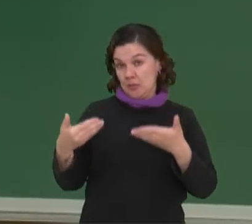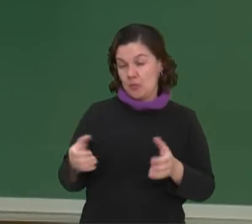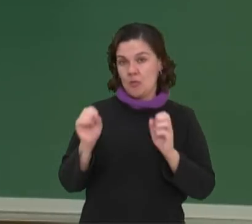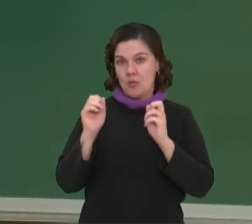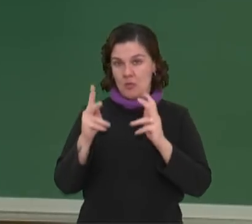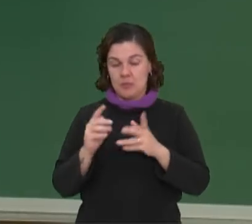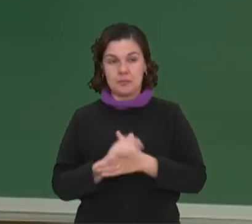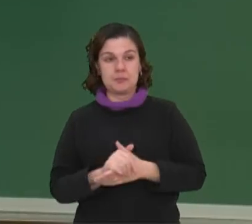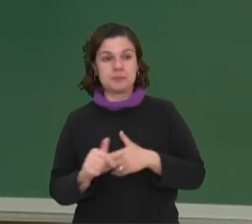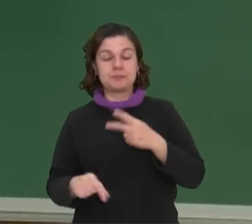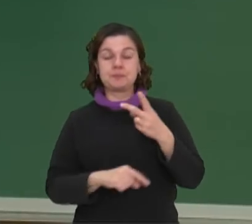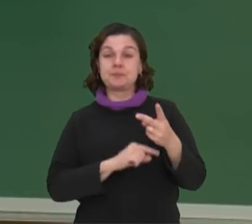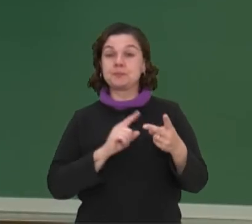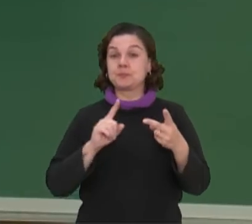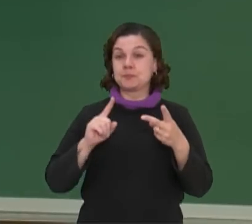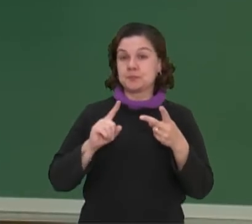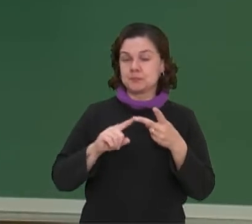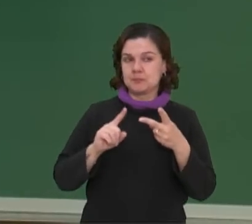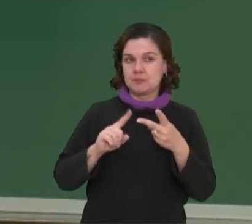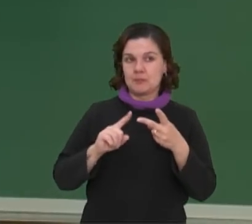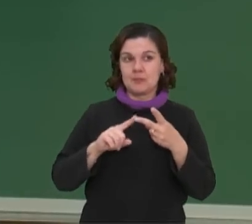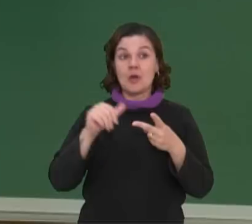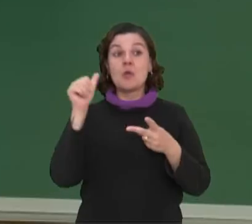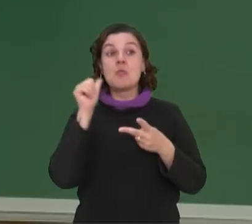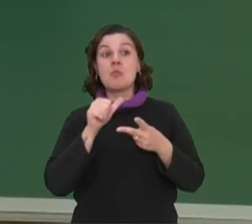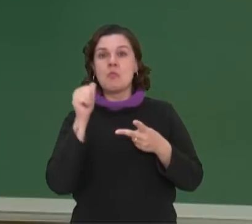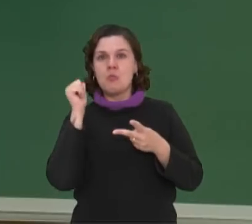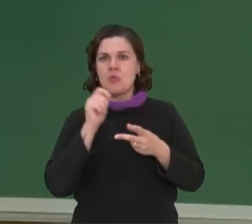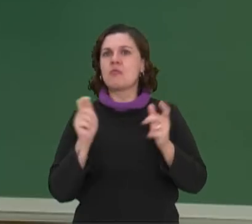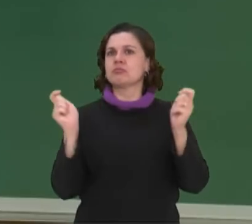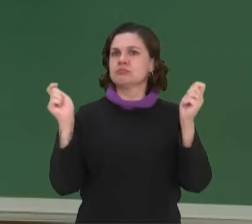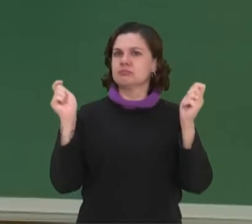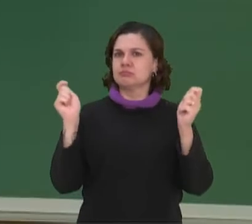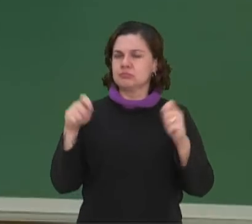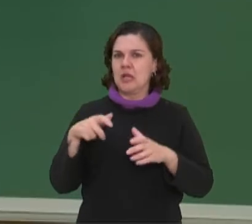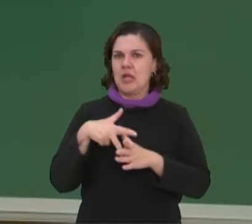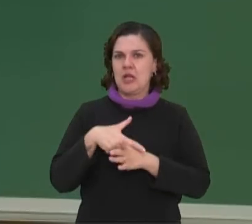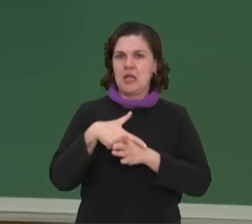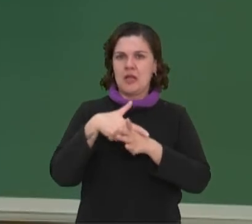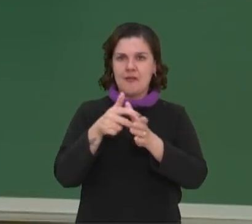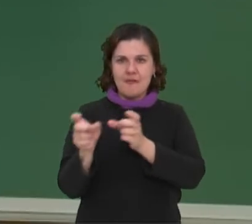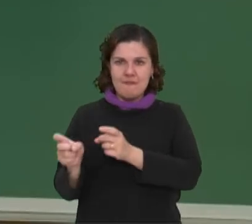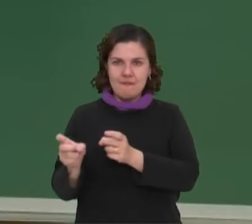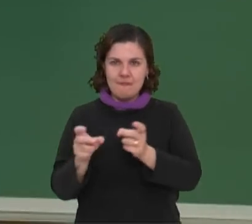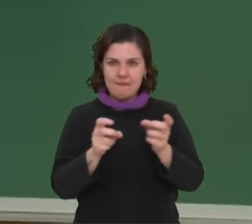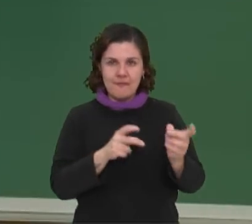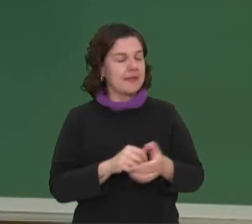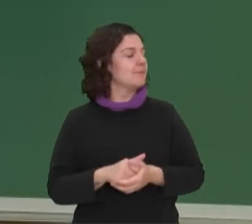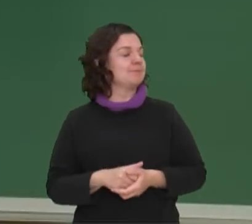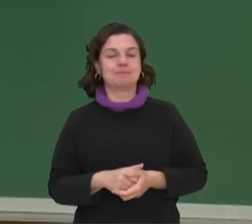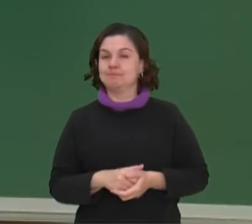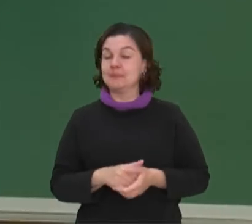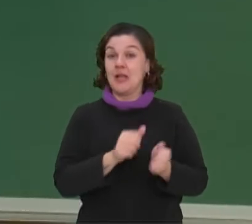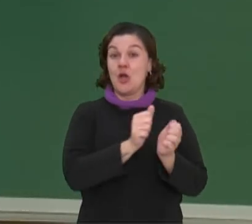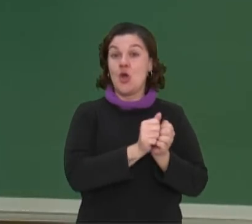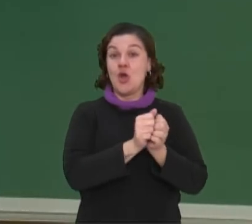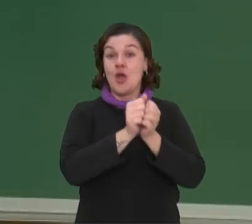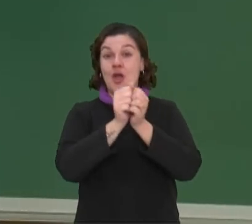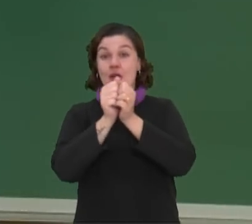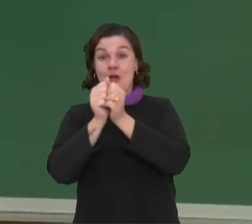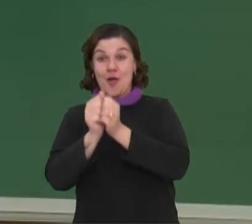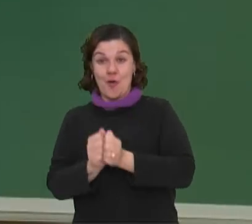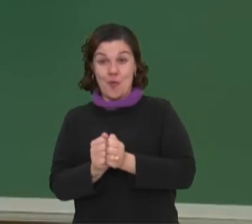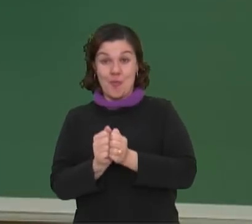mulas. Você tem ainda que mulheres podiam até participar, não como mercadoras, provavelmente acompanhando o